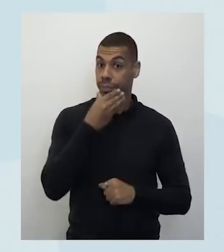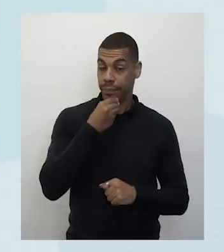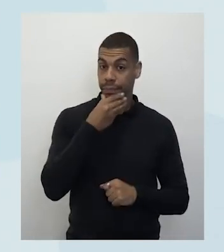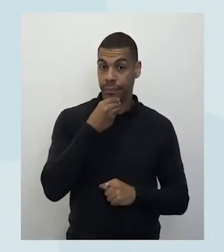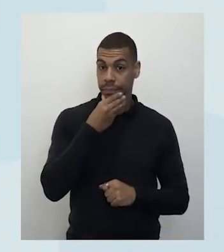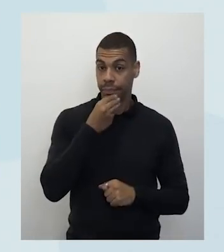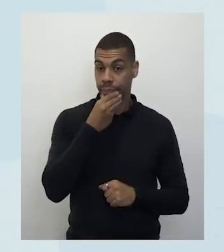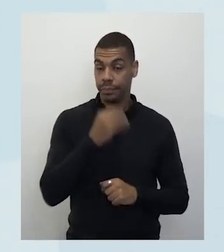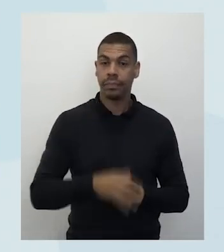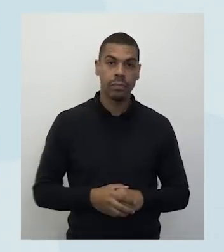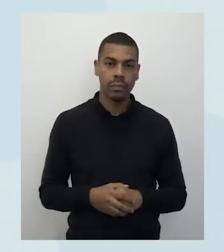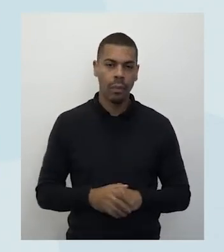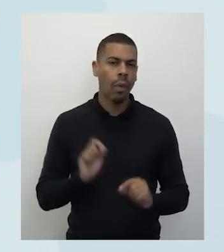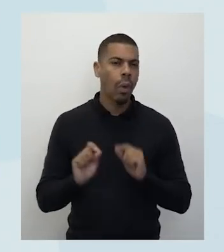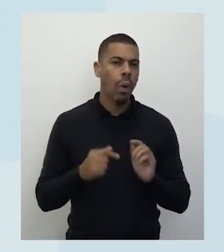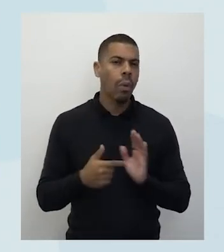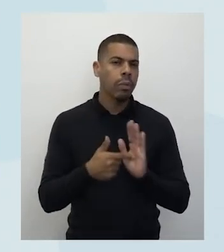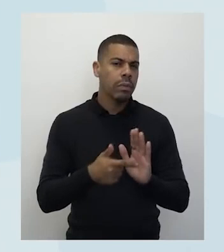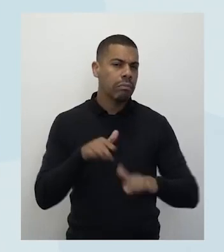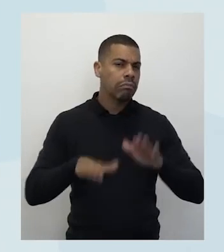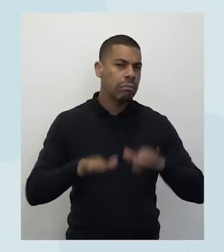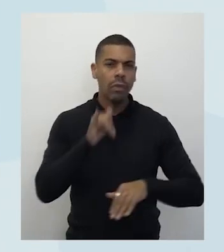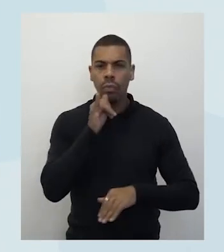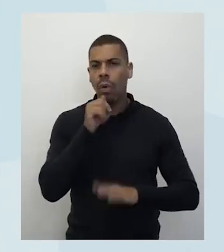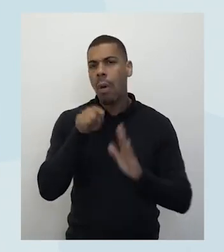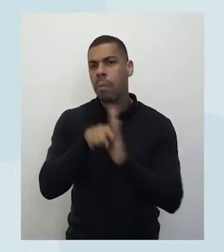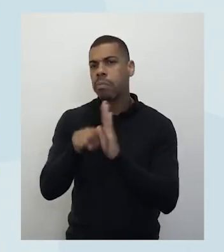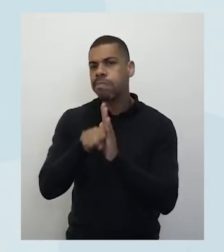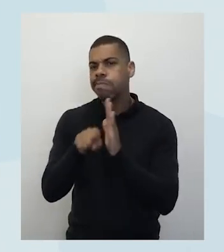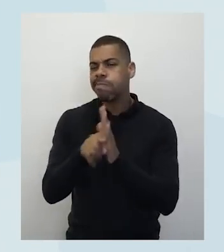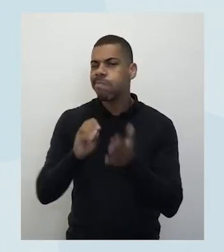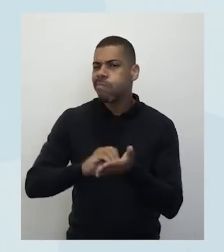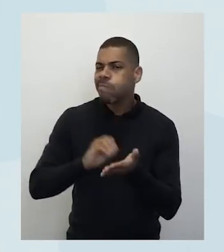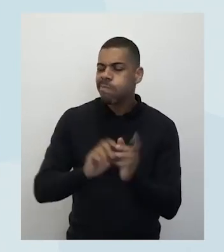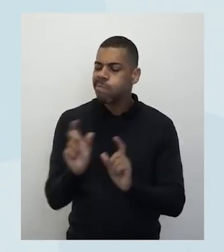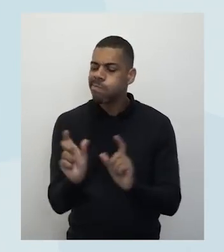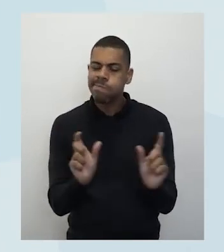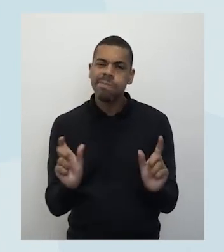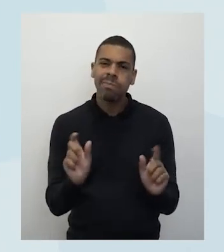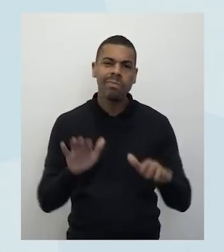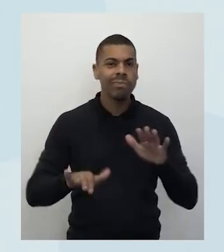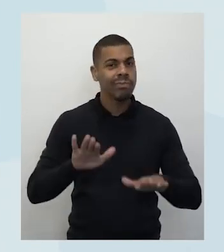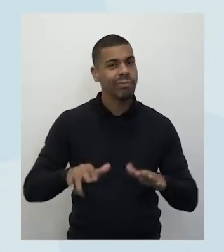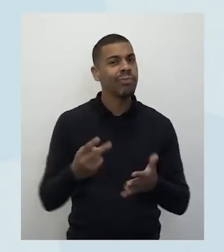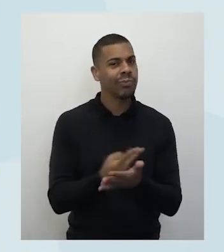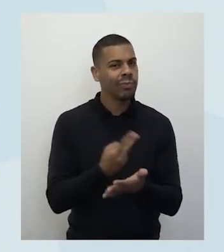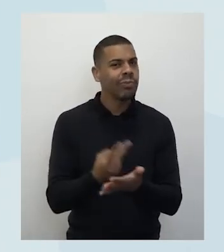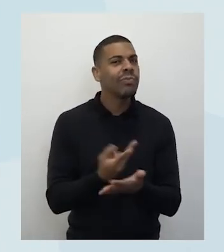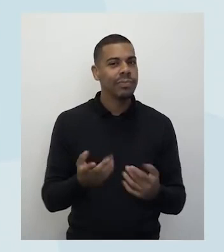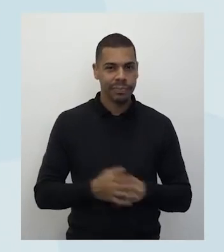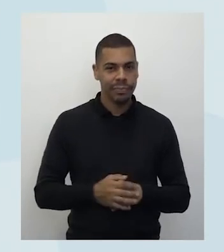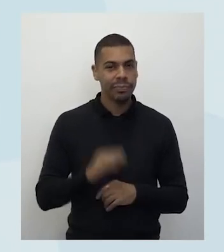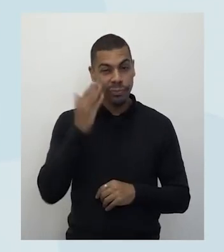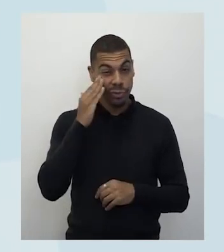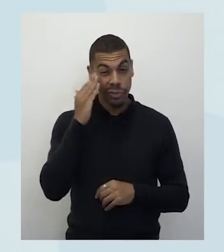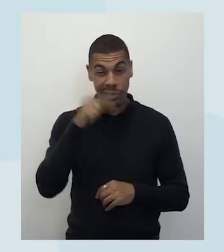estar no masculino. Então, de repente, a pergunta foi mal elaborada. Está lá no caderno do aluno. Então, eu entendo aí a